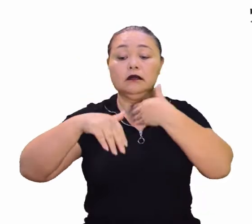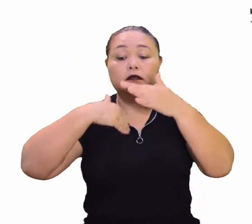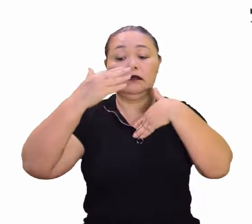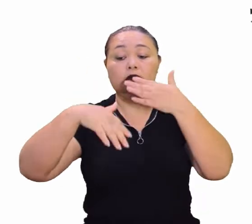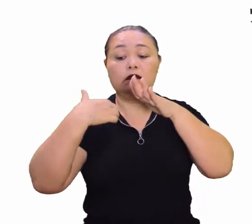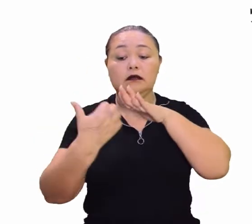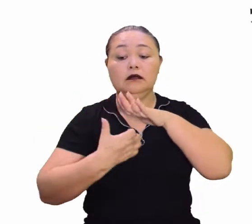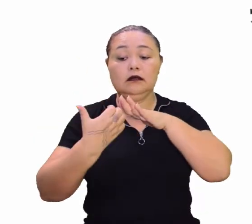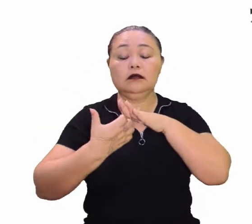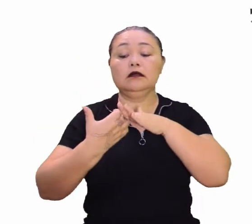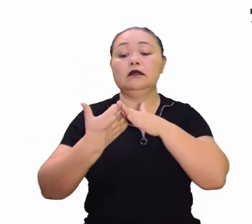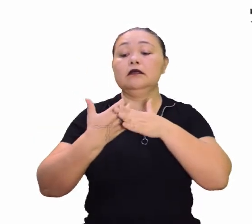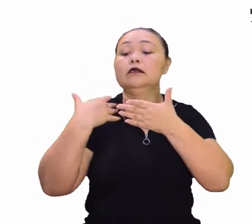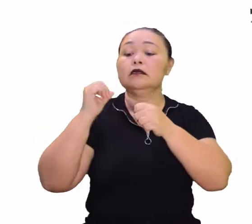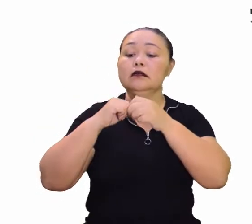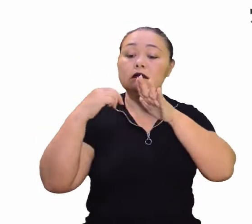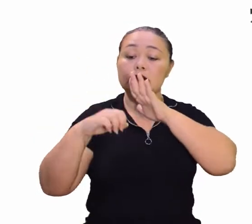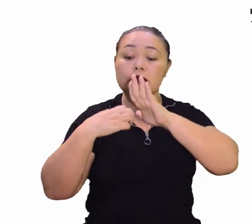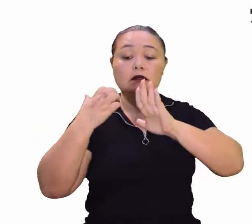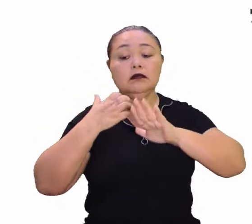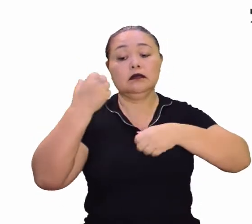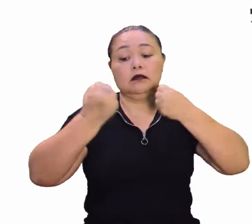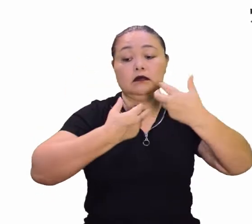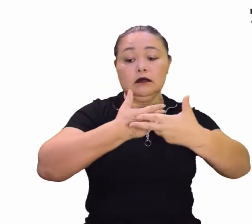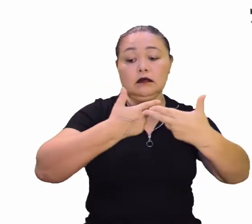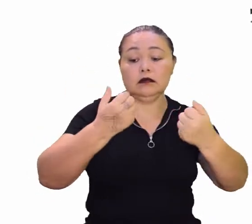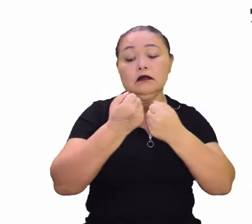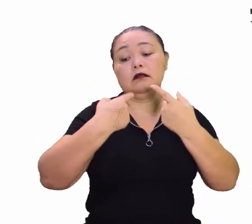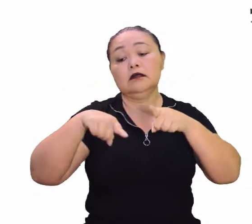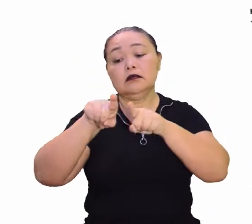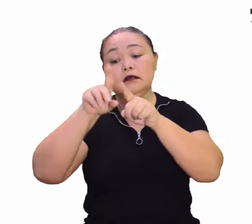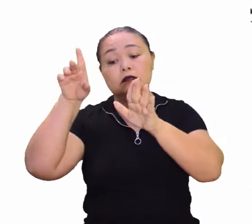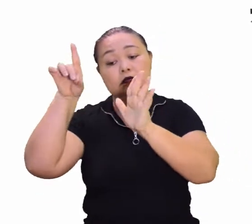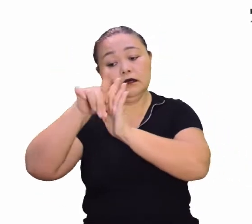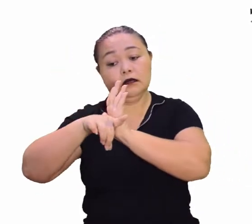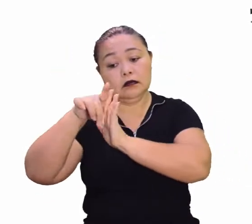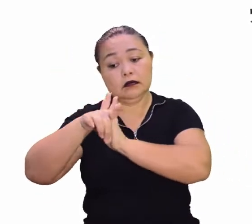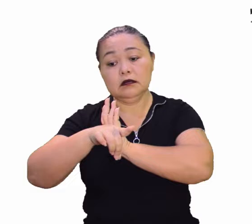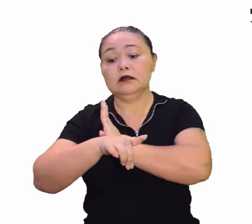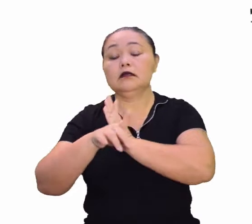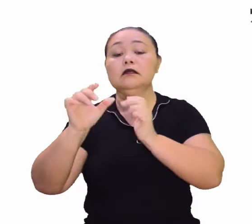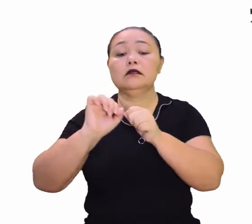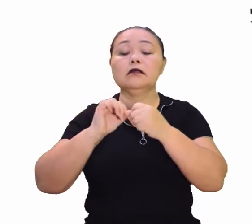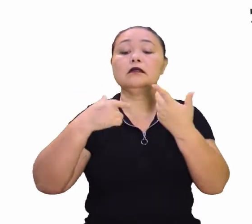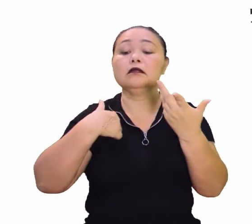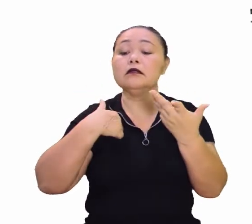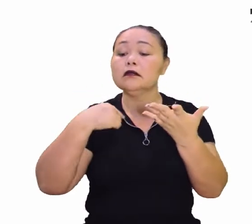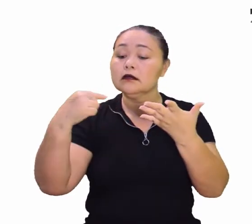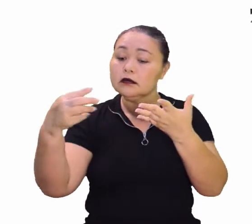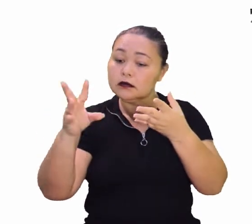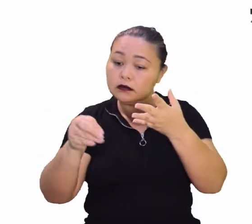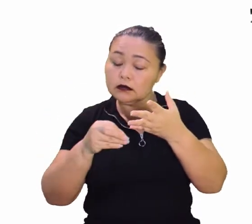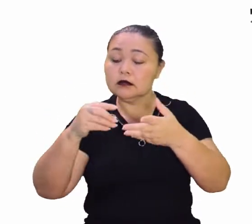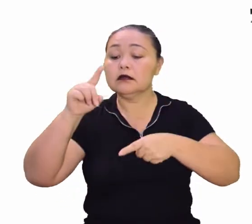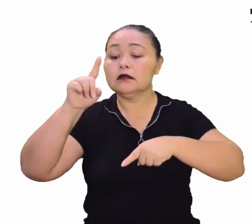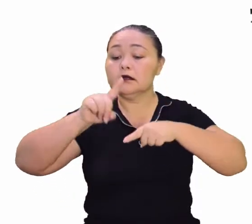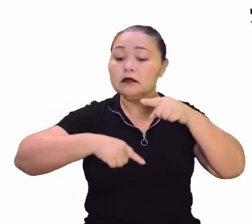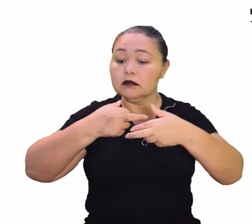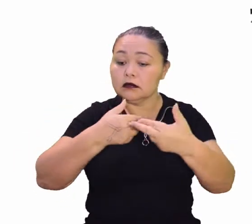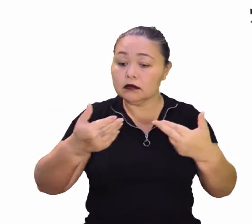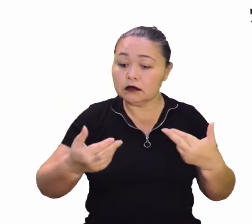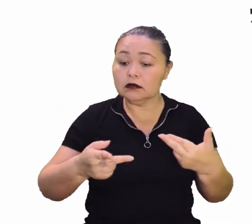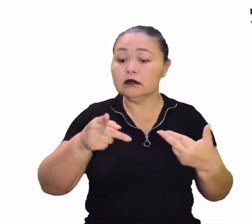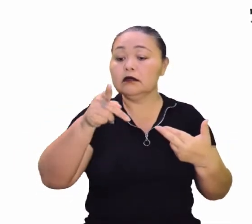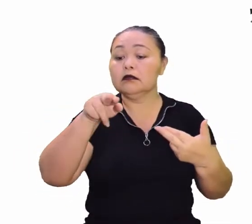das indústrias siderúrgicas, automobilísticas e ferroviária. E além de toda essa questão da matéria-prima, dos